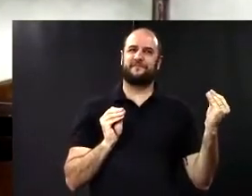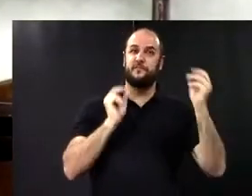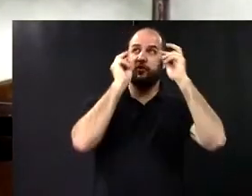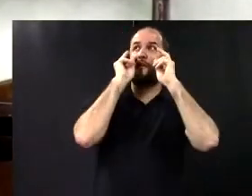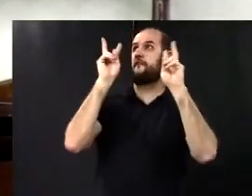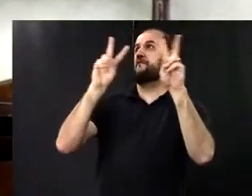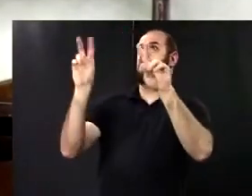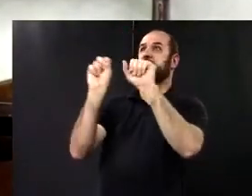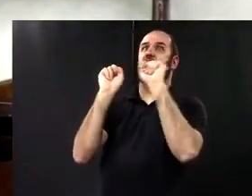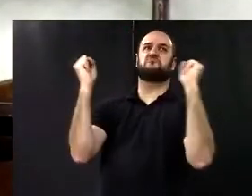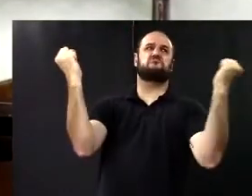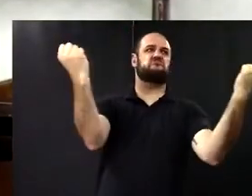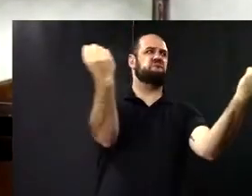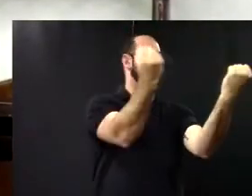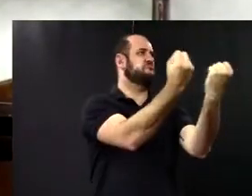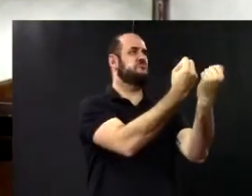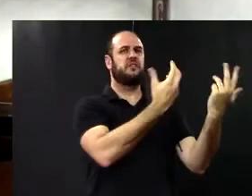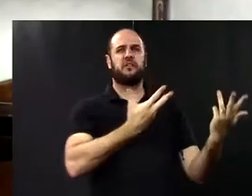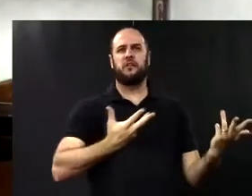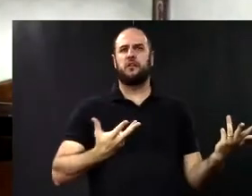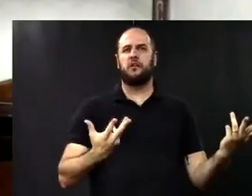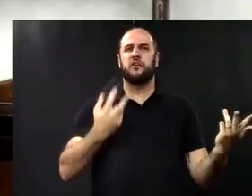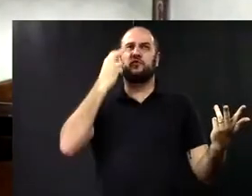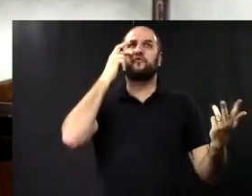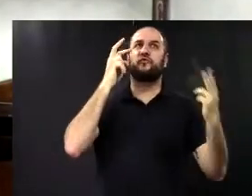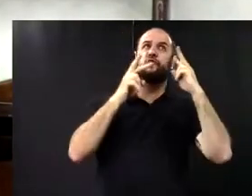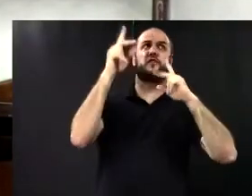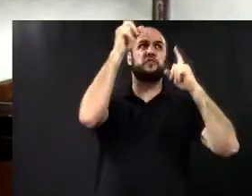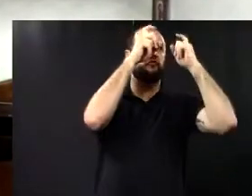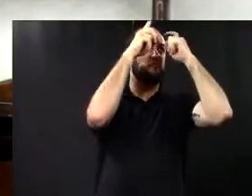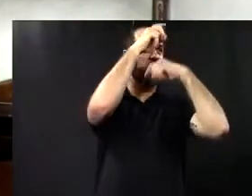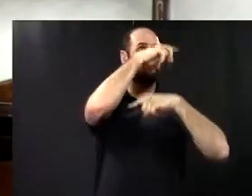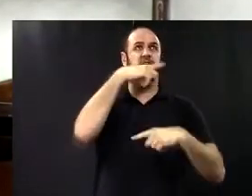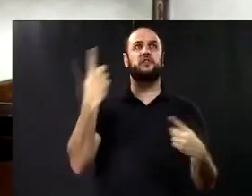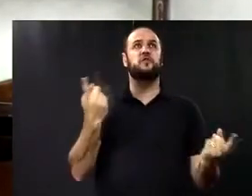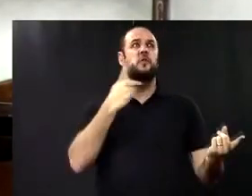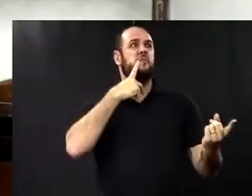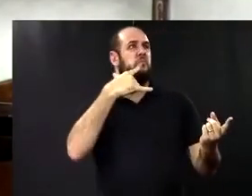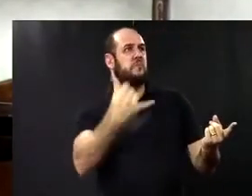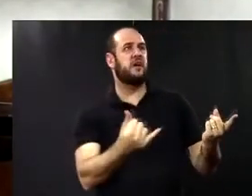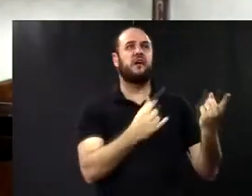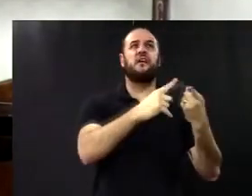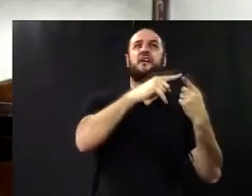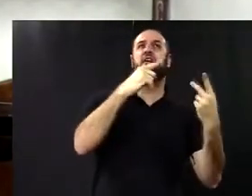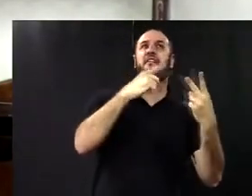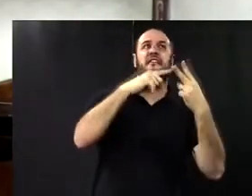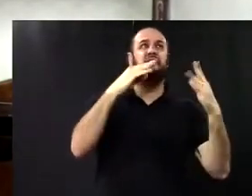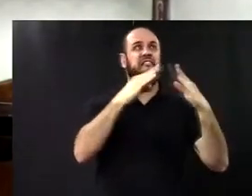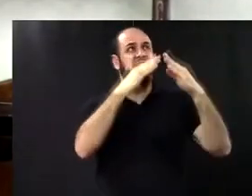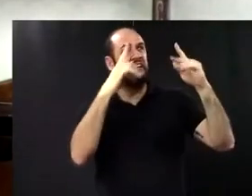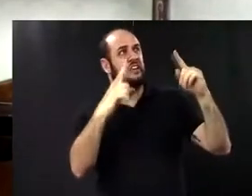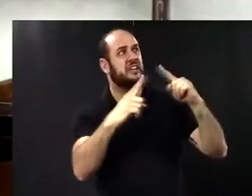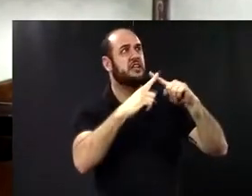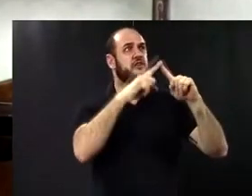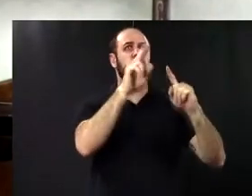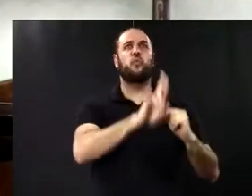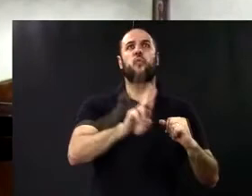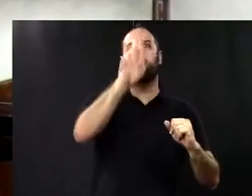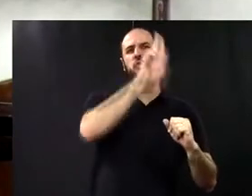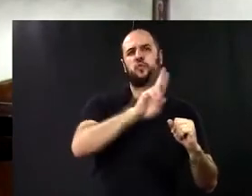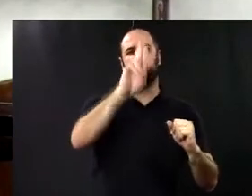estamos. Veja a dificuldade em vermos pais, igrejas, aplicando